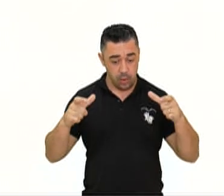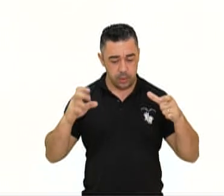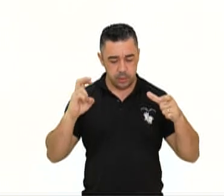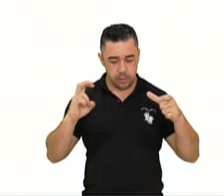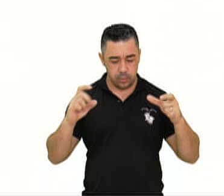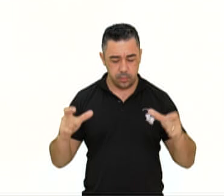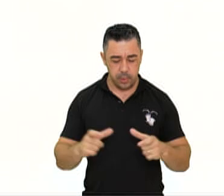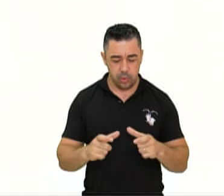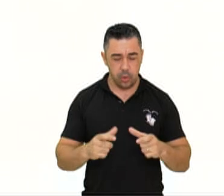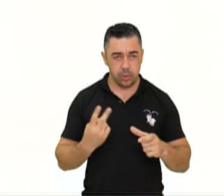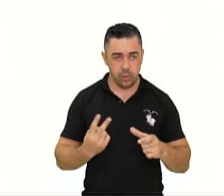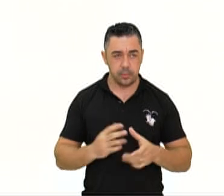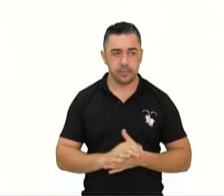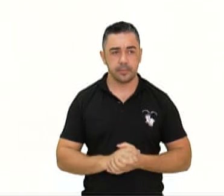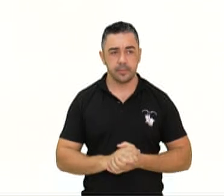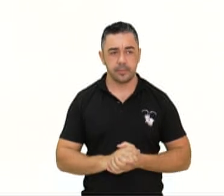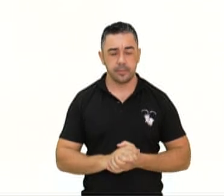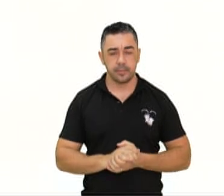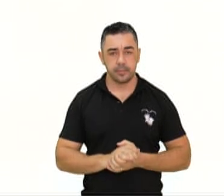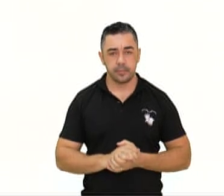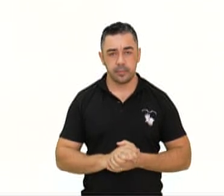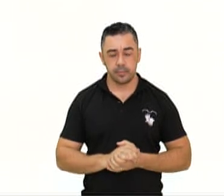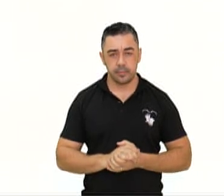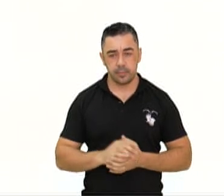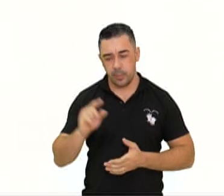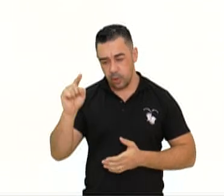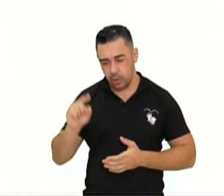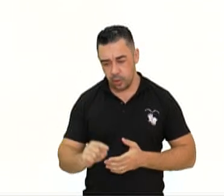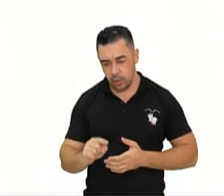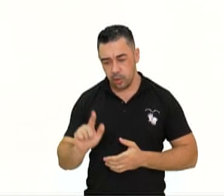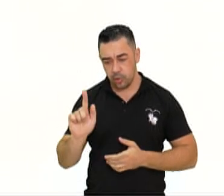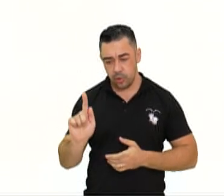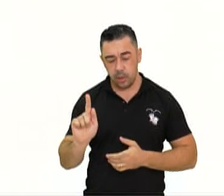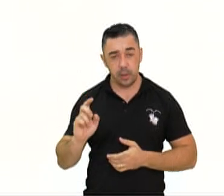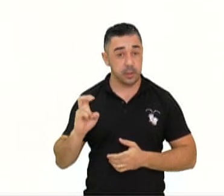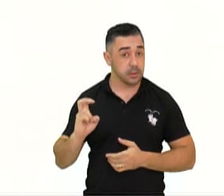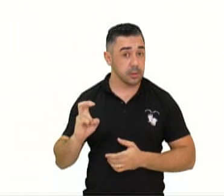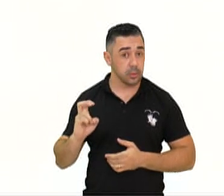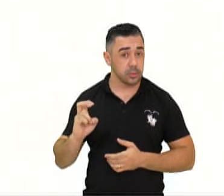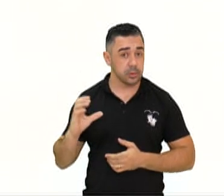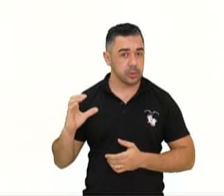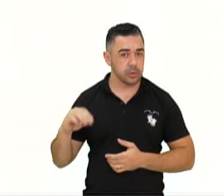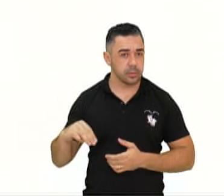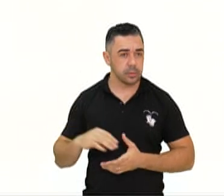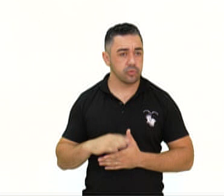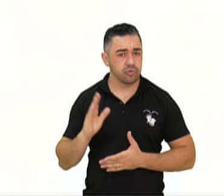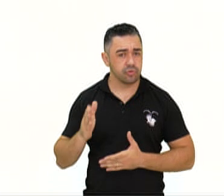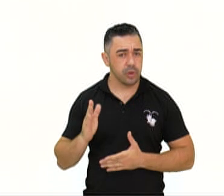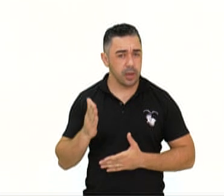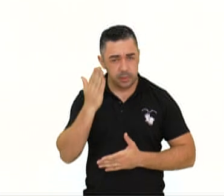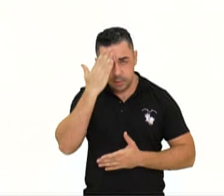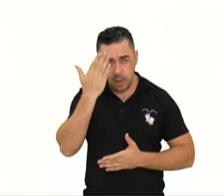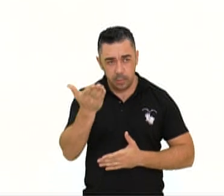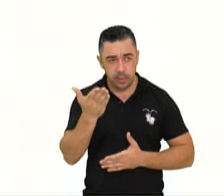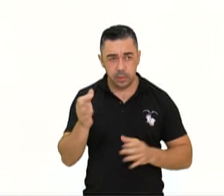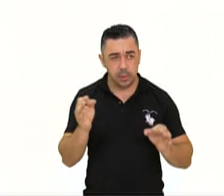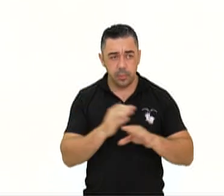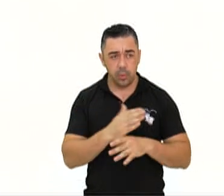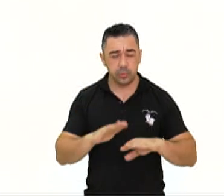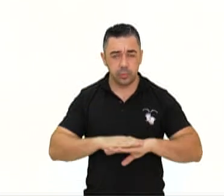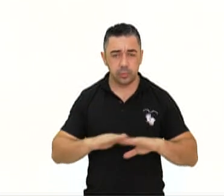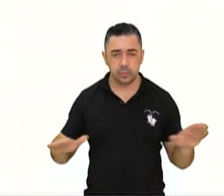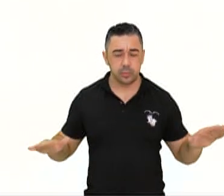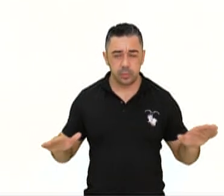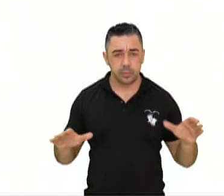2 raio menor. Tem uma geratriz igual a 5 centímetros. Olha que legal, já te deu a geratriz, já está pronto, você não